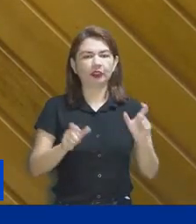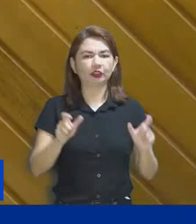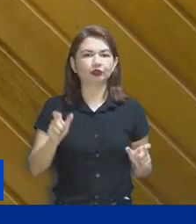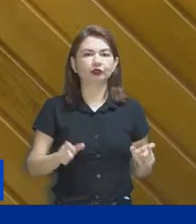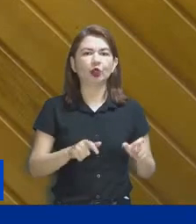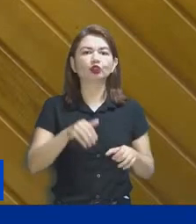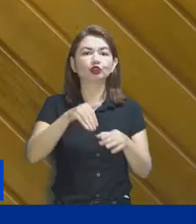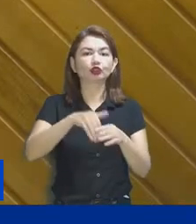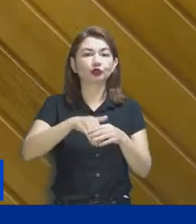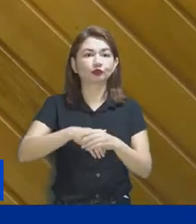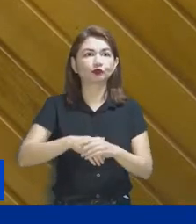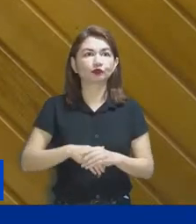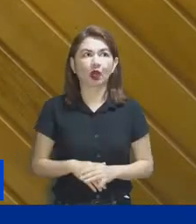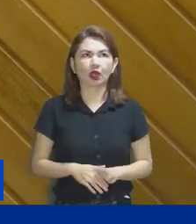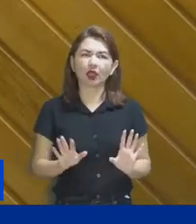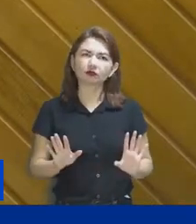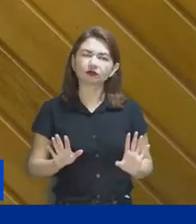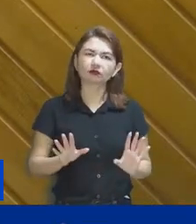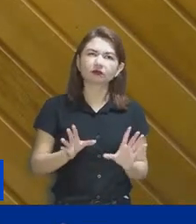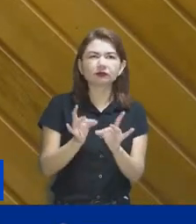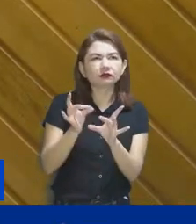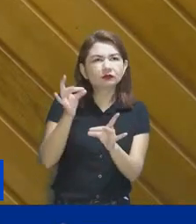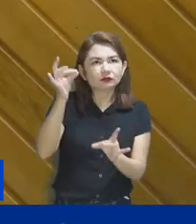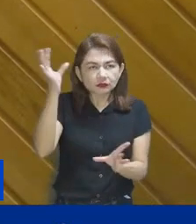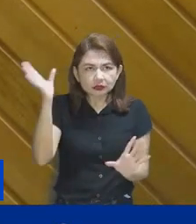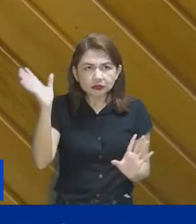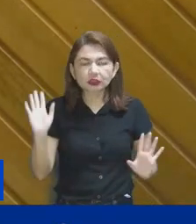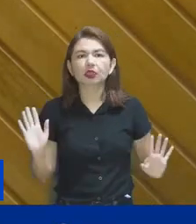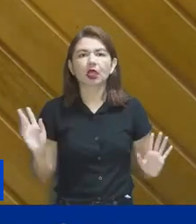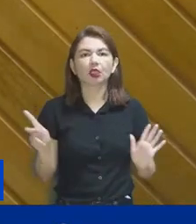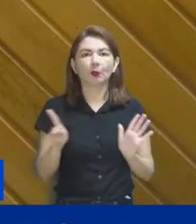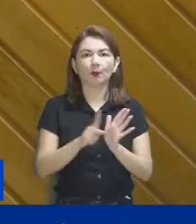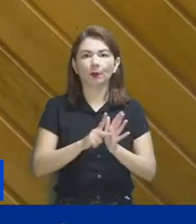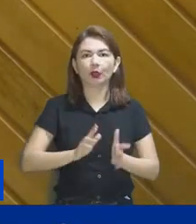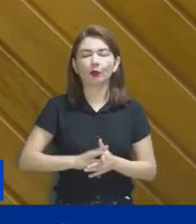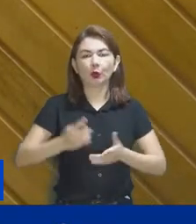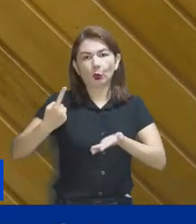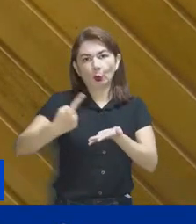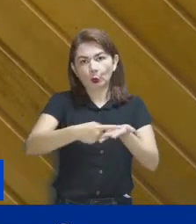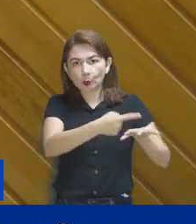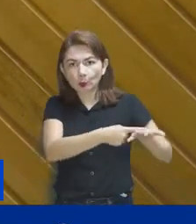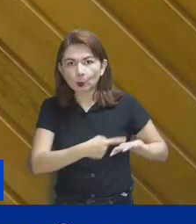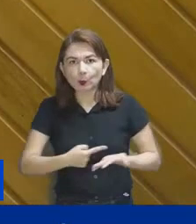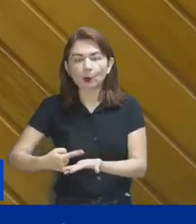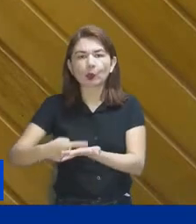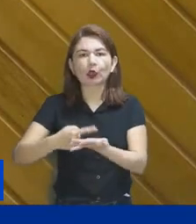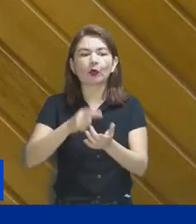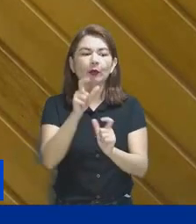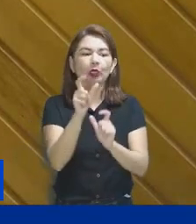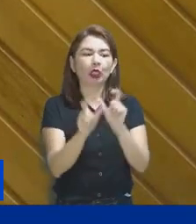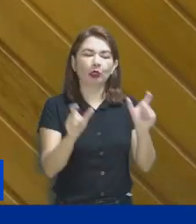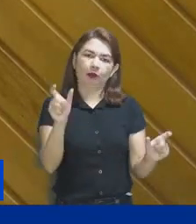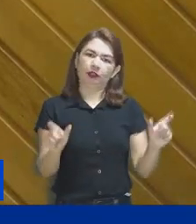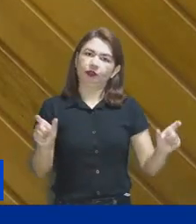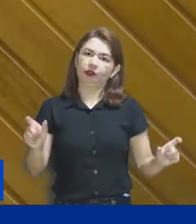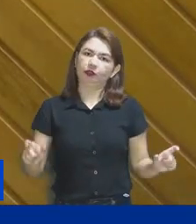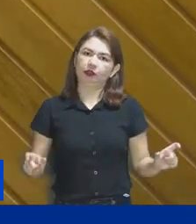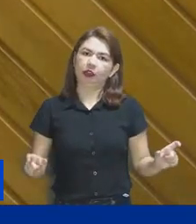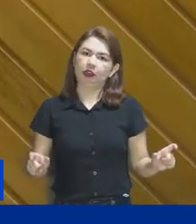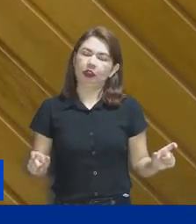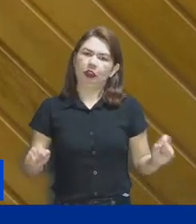algumas particularidades, que seriam, no mínimo, a combinação entre alguns de seus atores, o que não